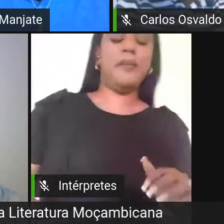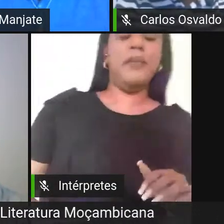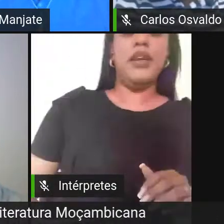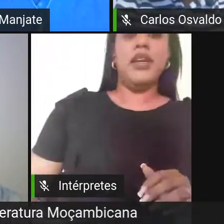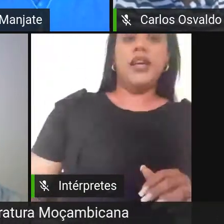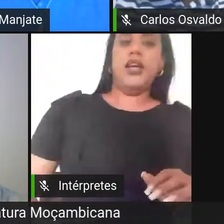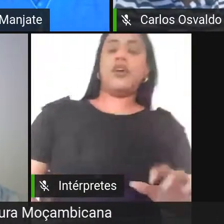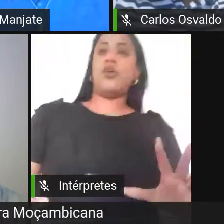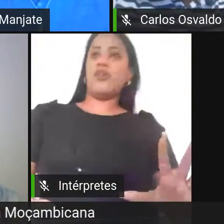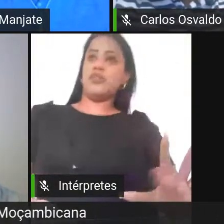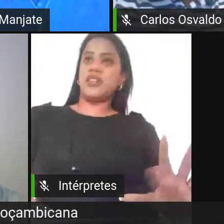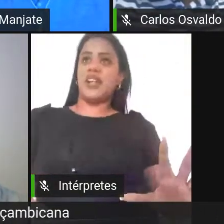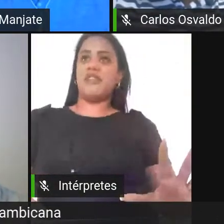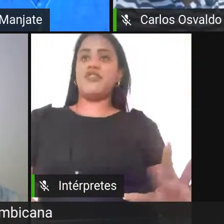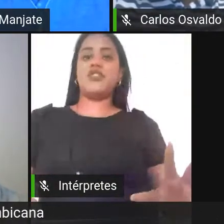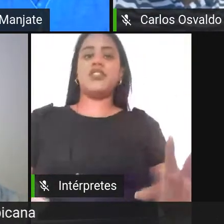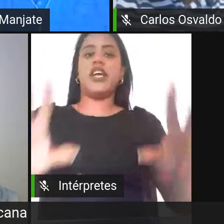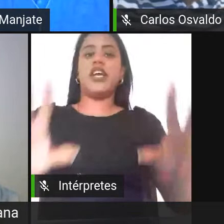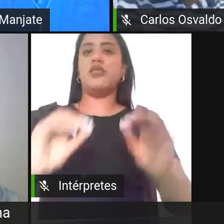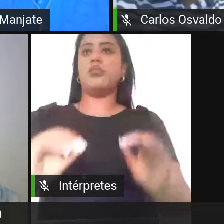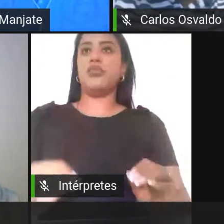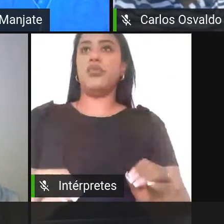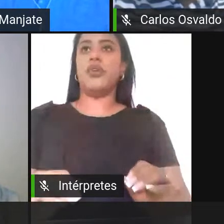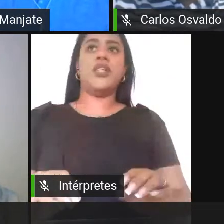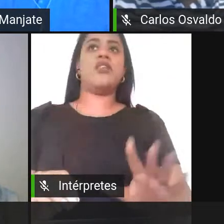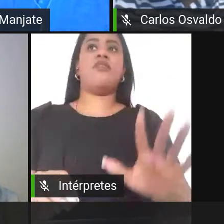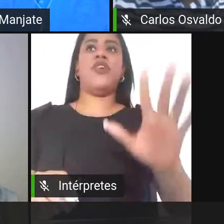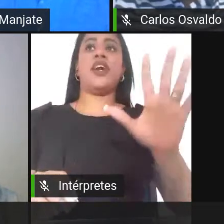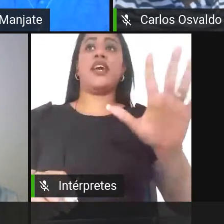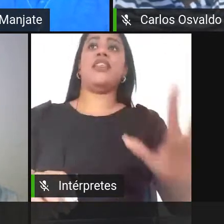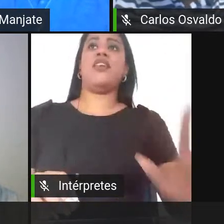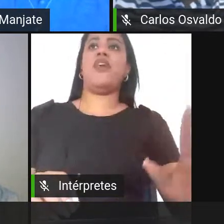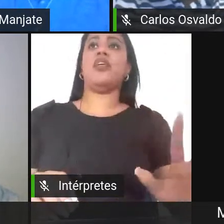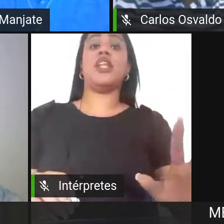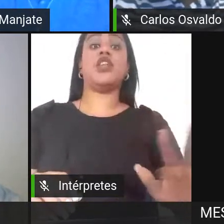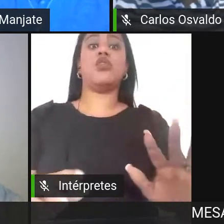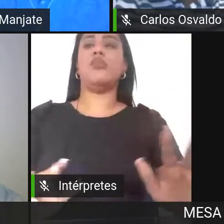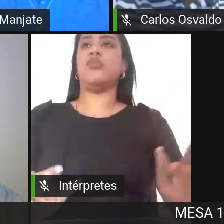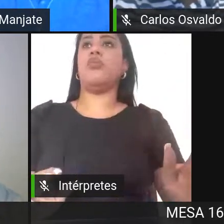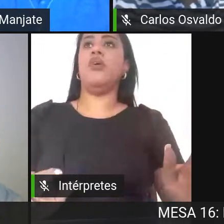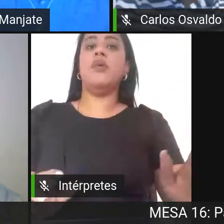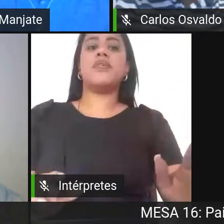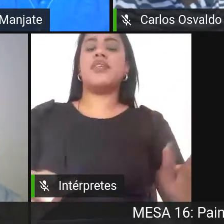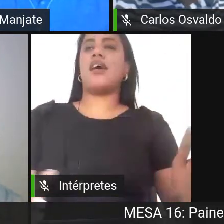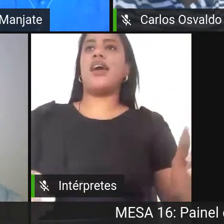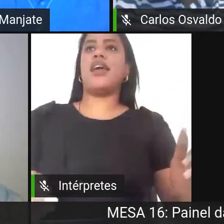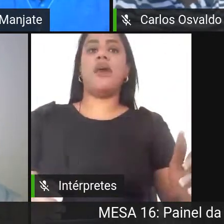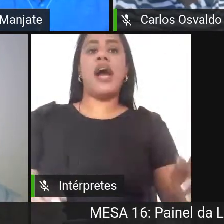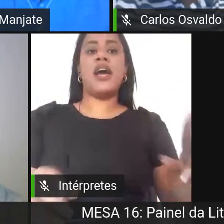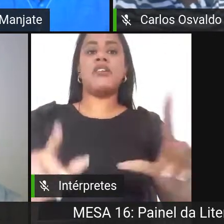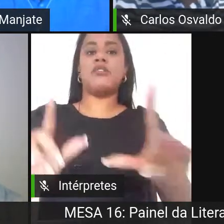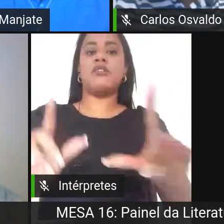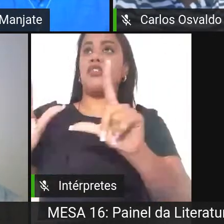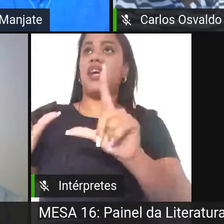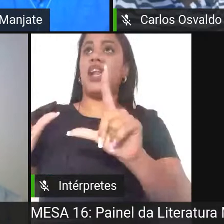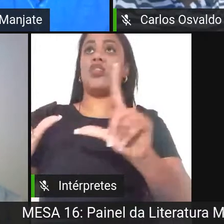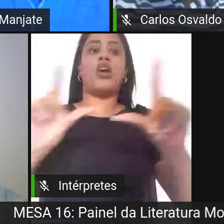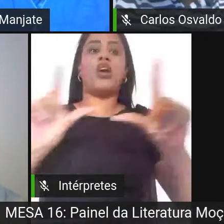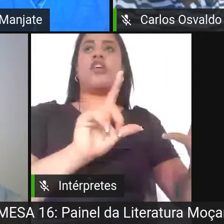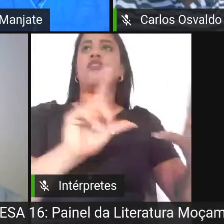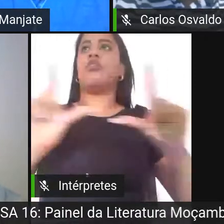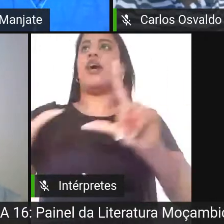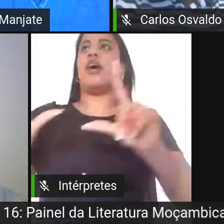dizer o Carlos Oswaldo. Mas, de fato, a questão social para mim